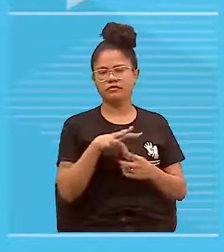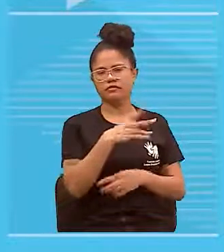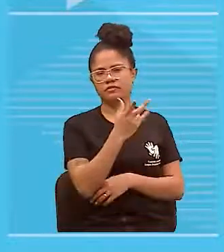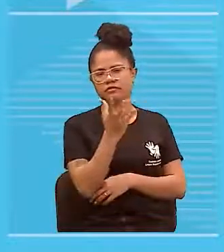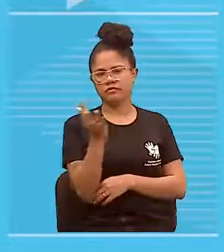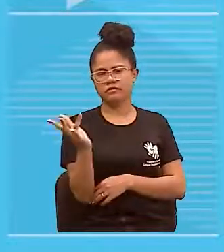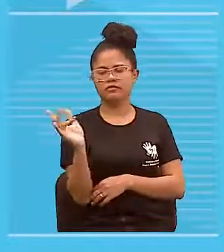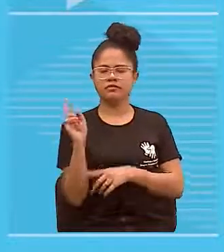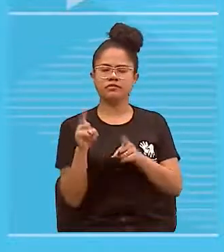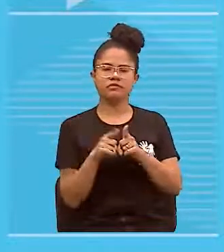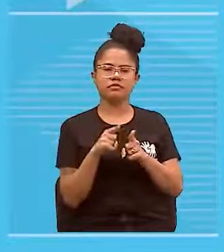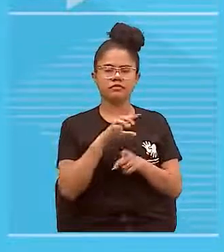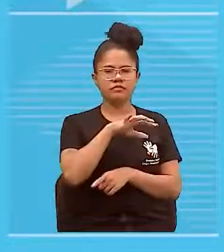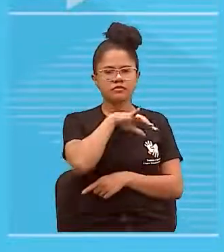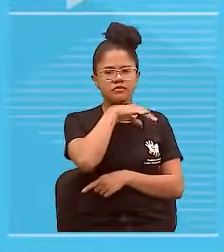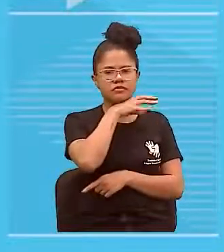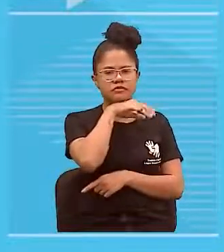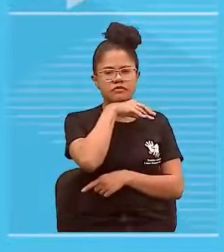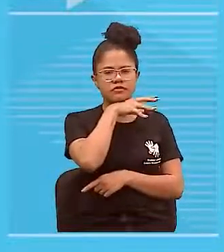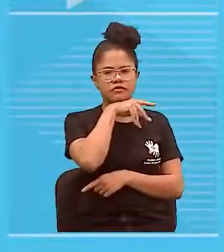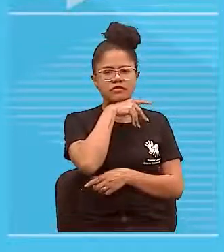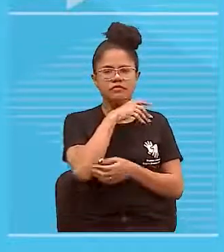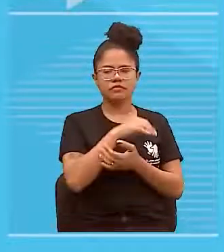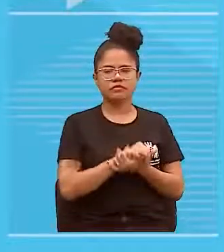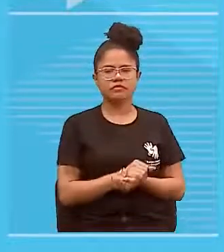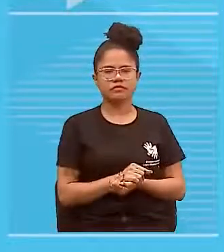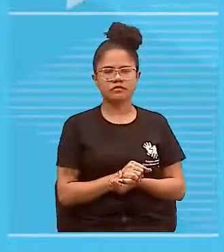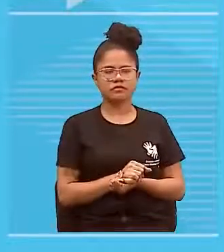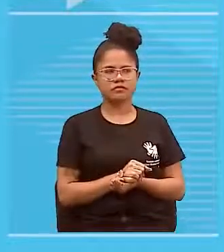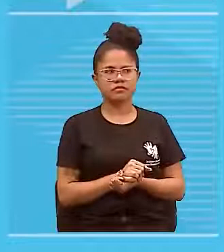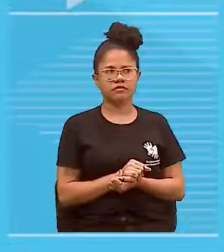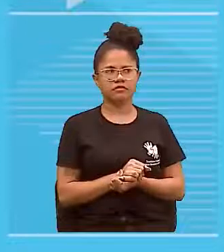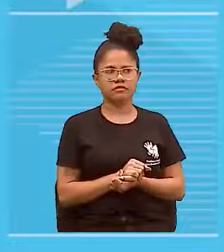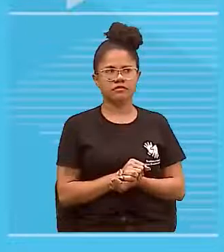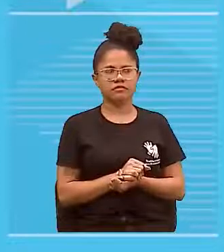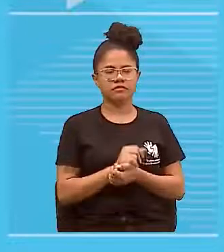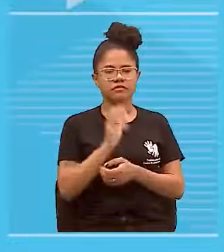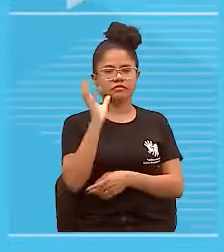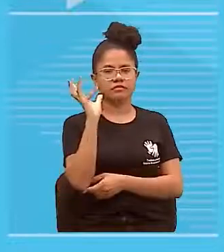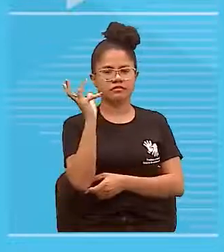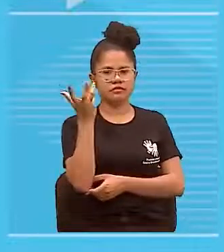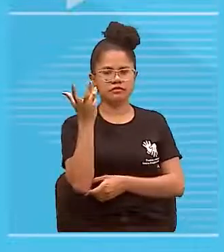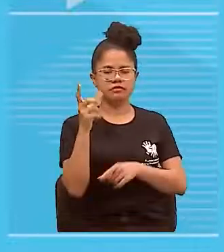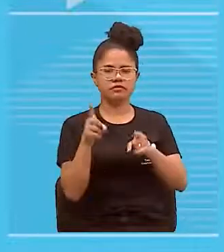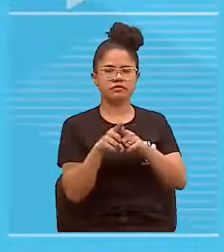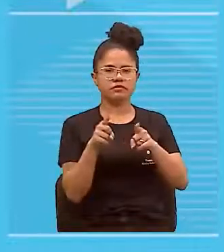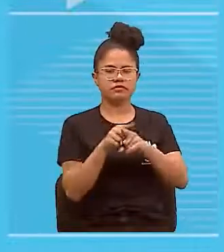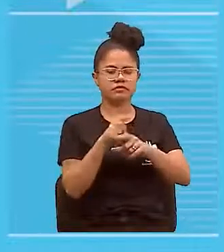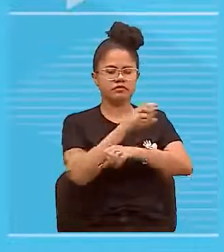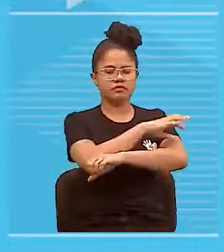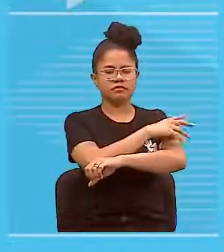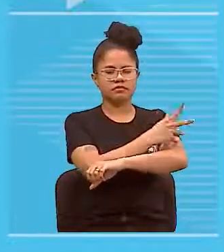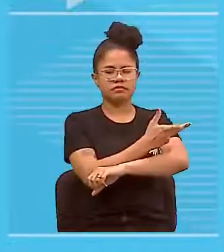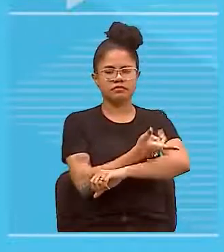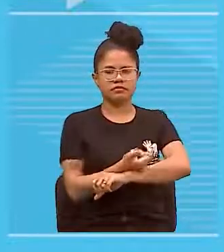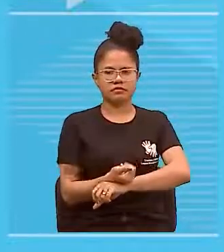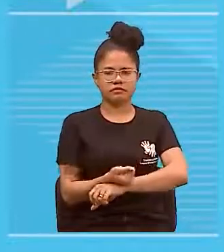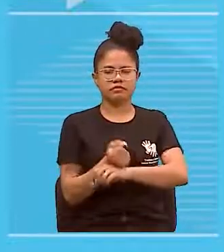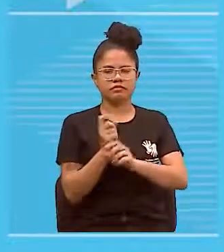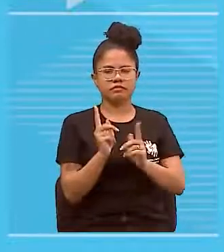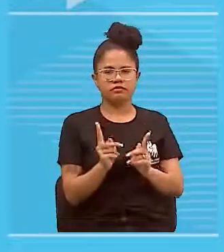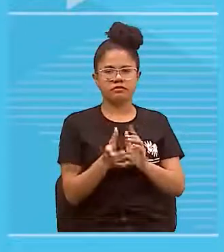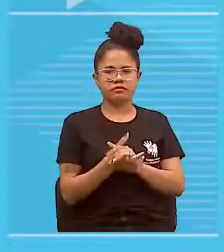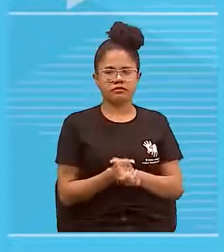de animais, da caatinga e do cerrado. E o nosso estado está bem em cima da transição